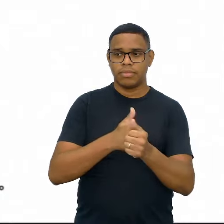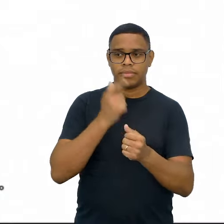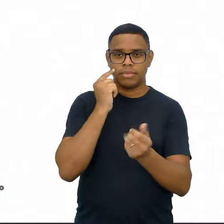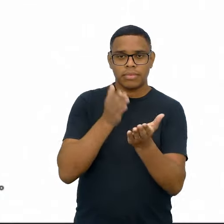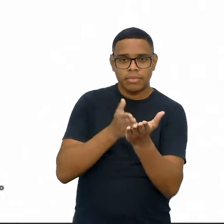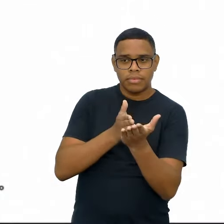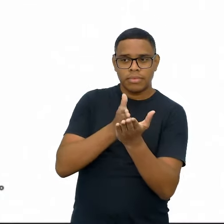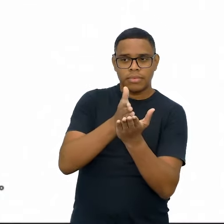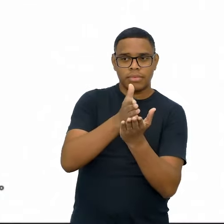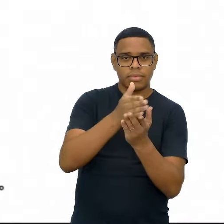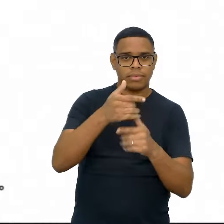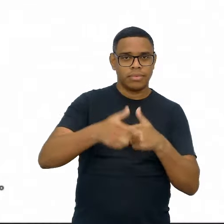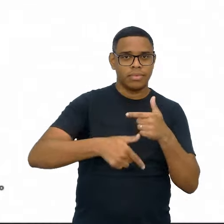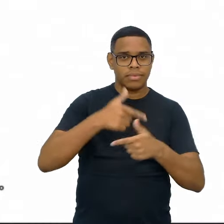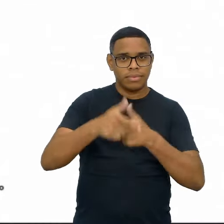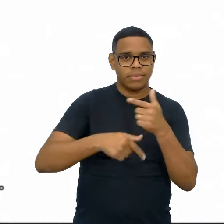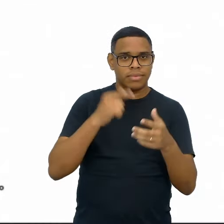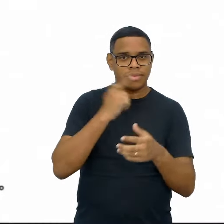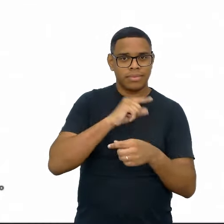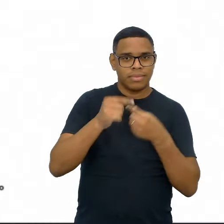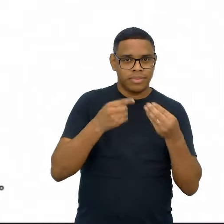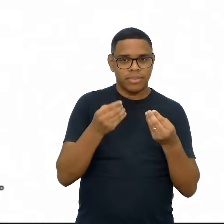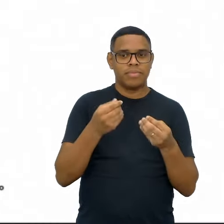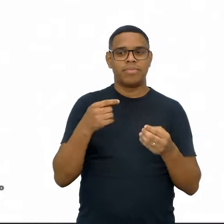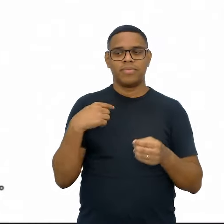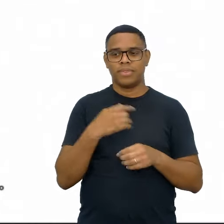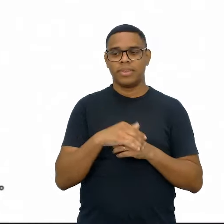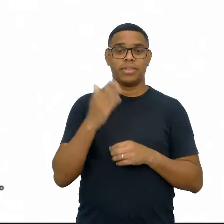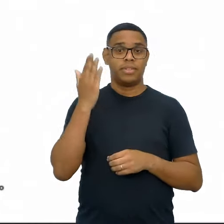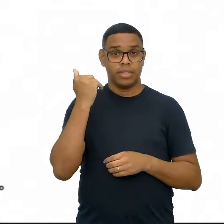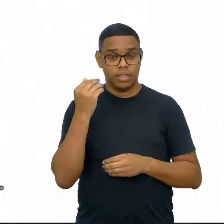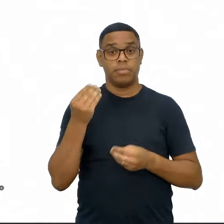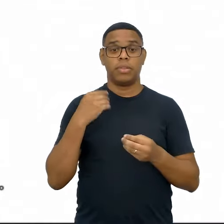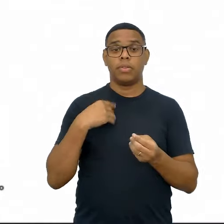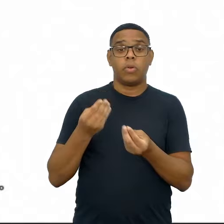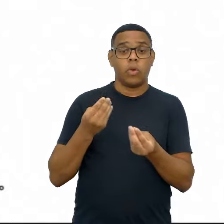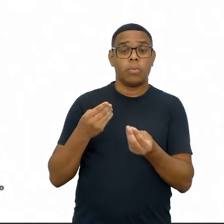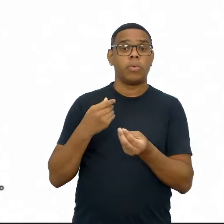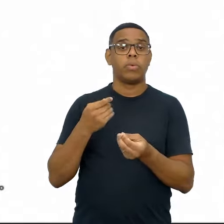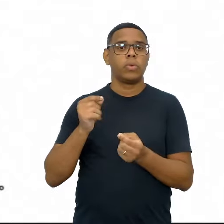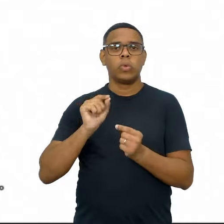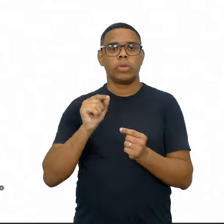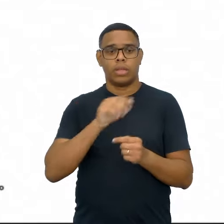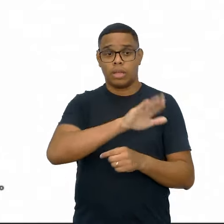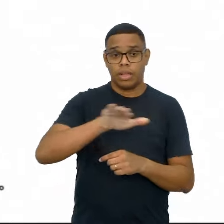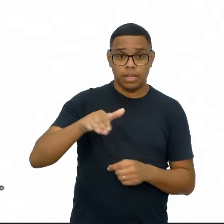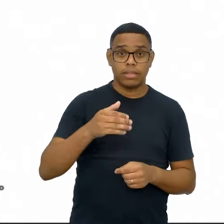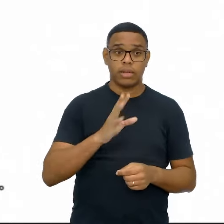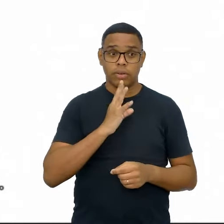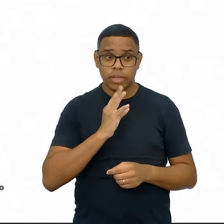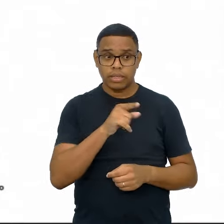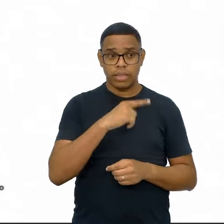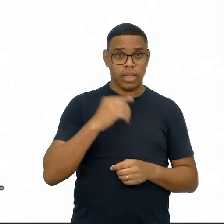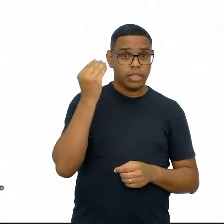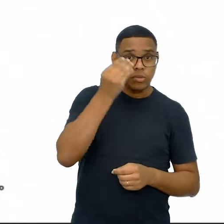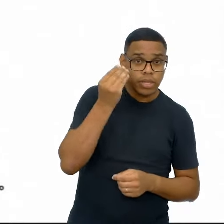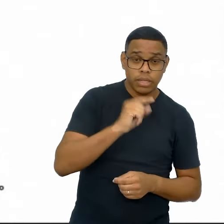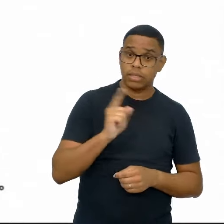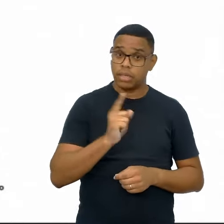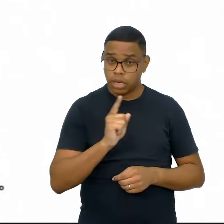a partir do que ainda não foi garantido, né? Então, a gente sabe até o que as crianças sabem, e a partir disso a